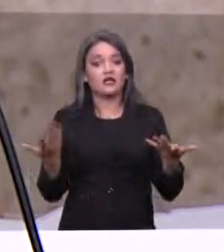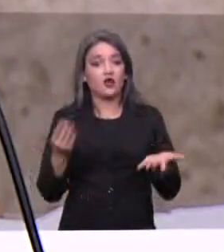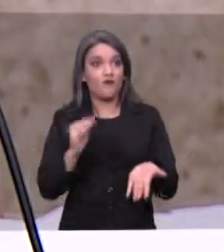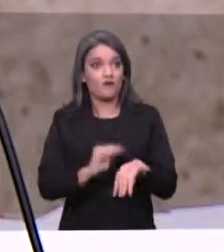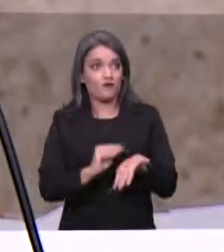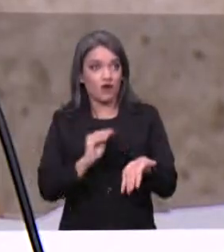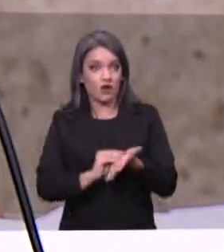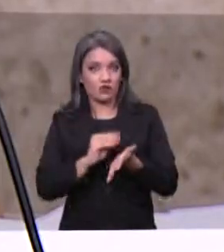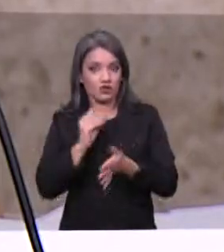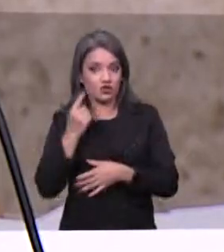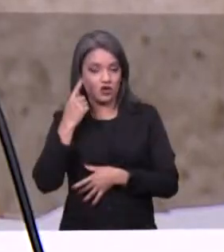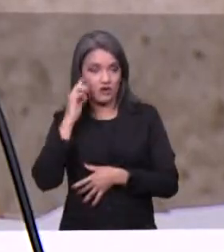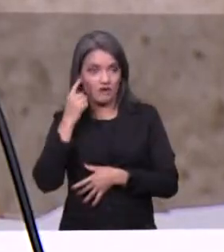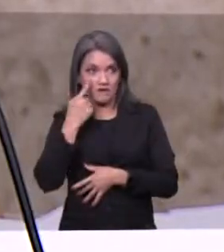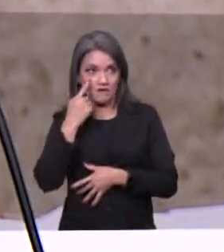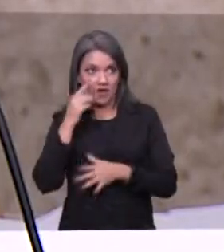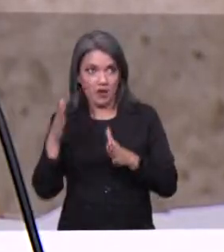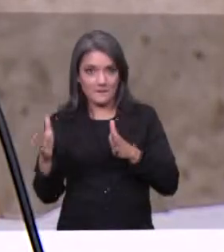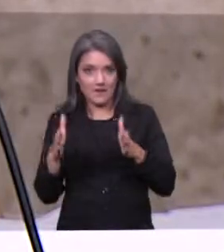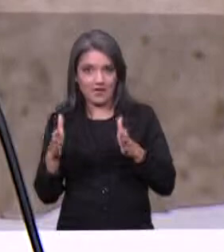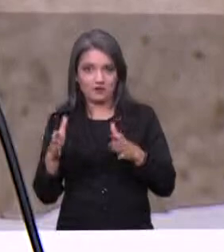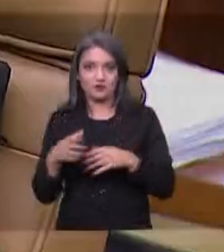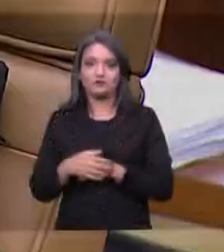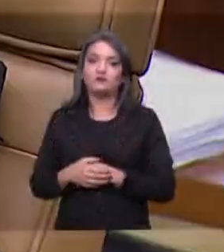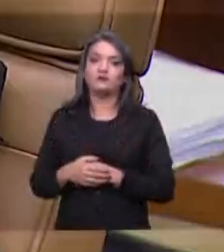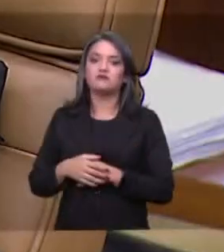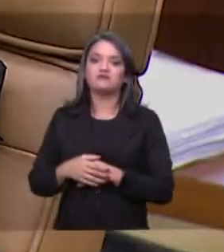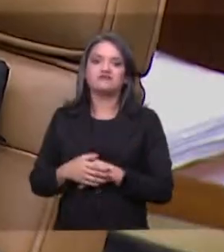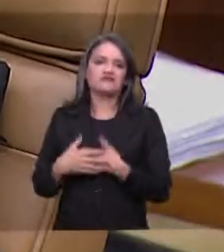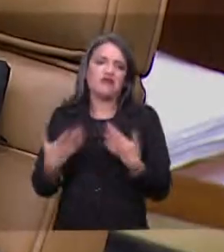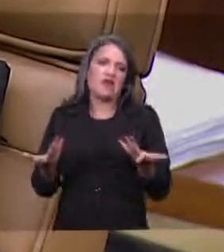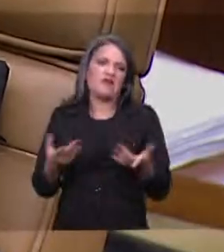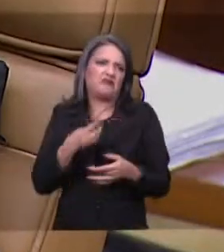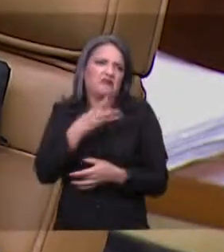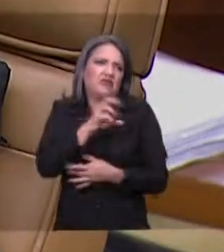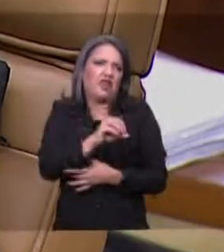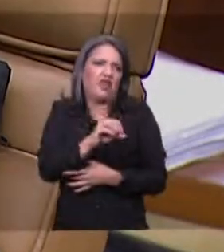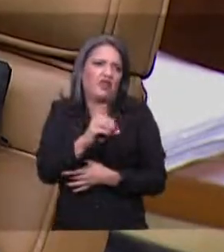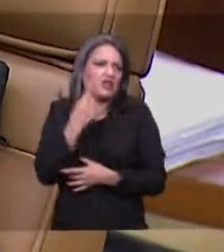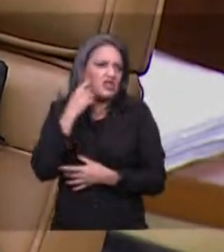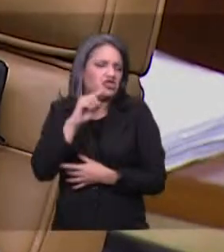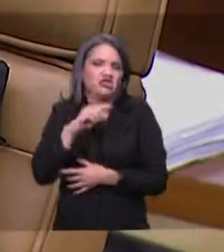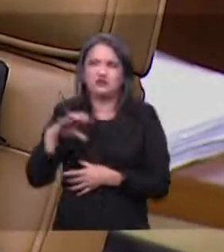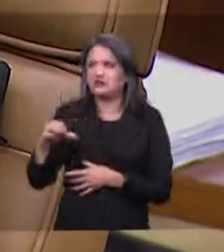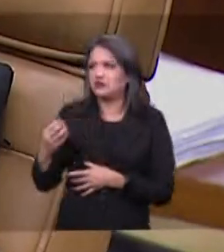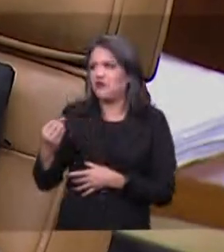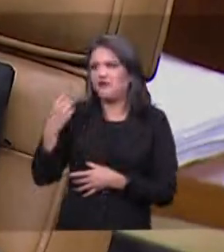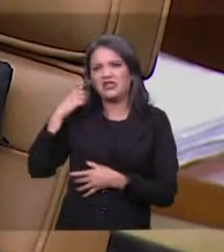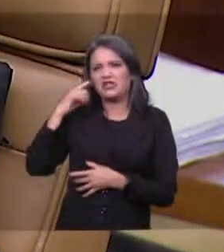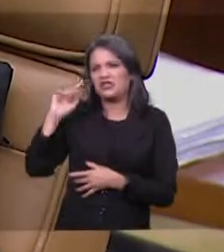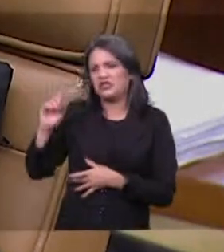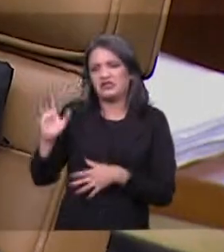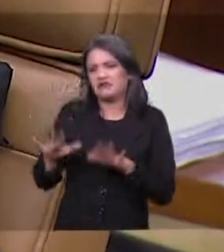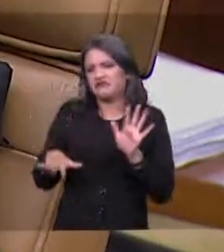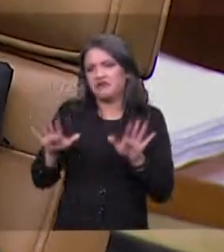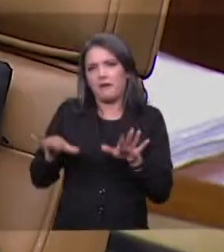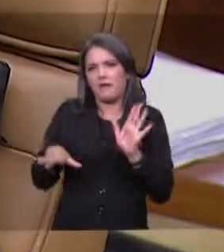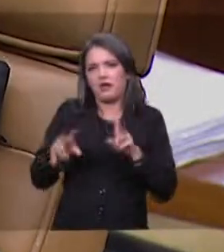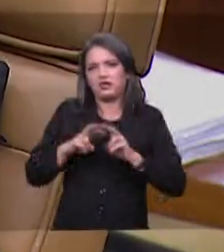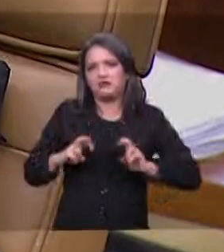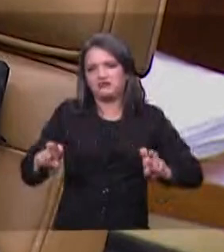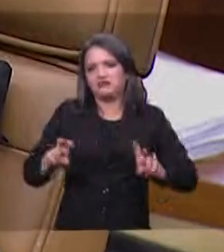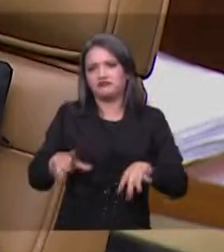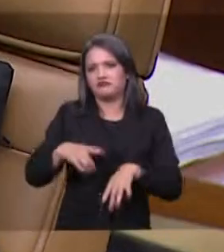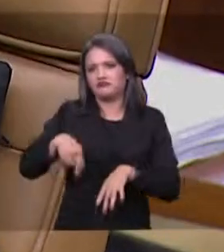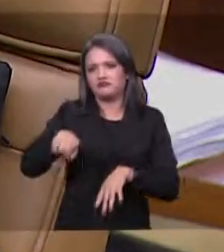do prazo. Mas eu acompanho. Pois não. 30 dias ou 90 dias, acho que depende do colegiado.